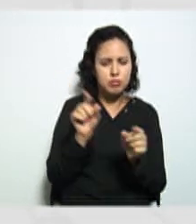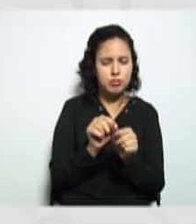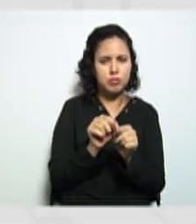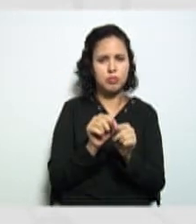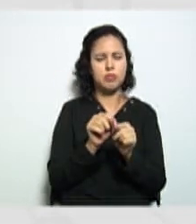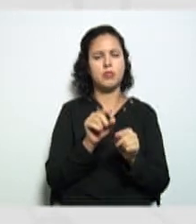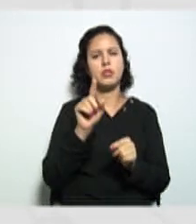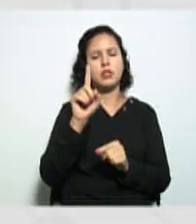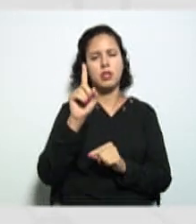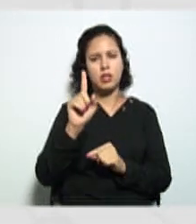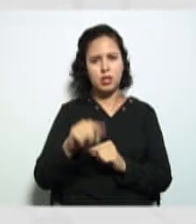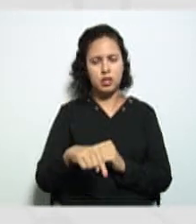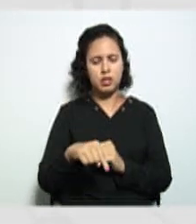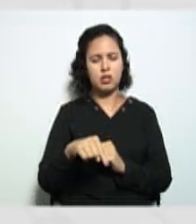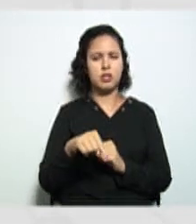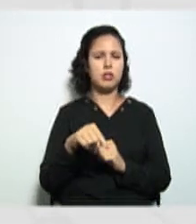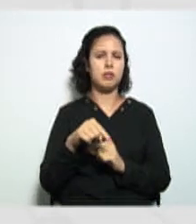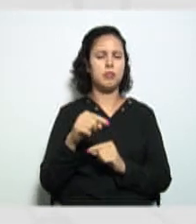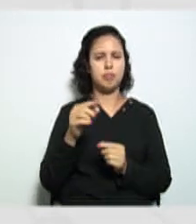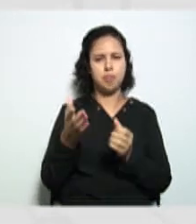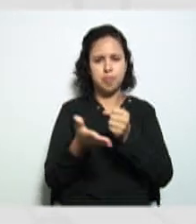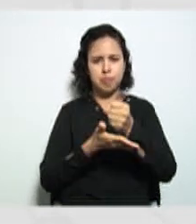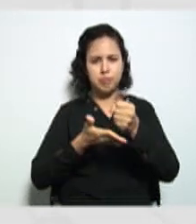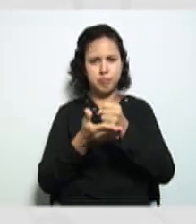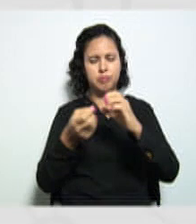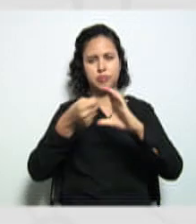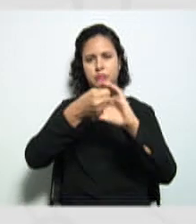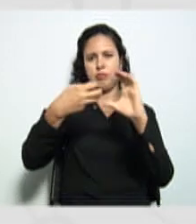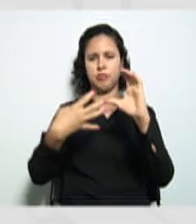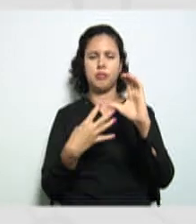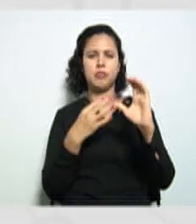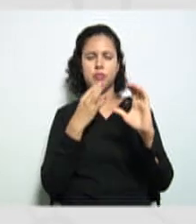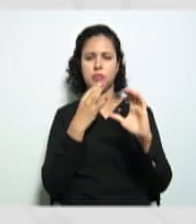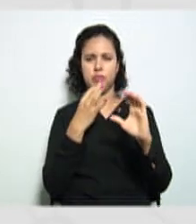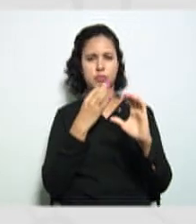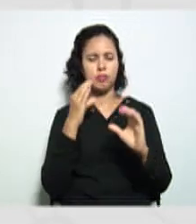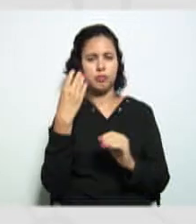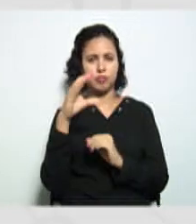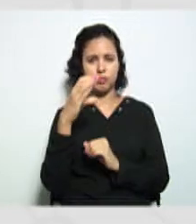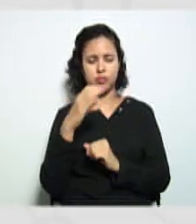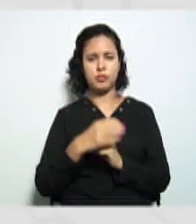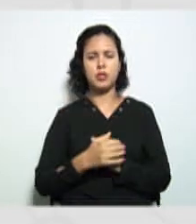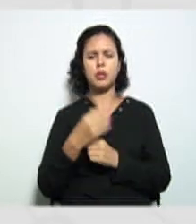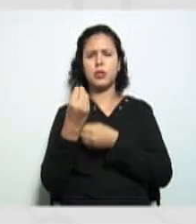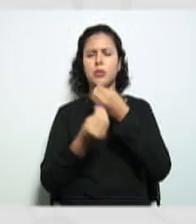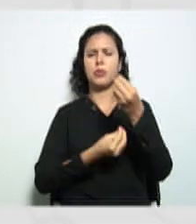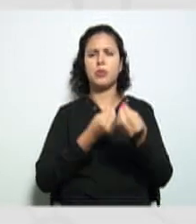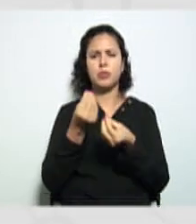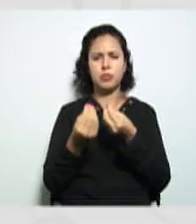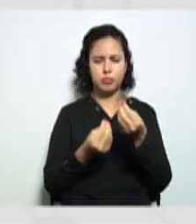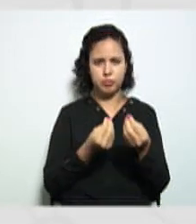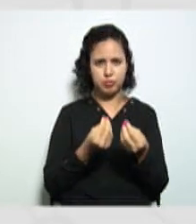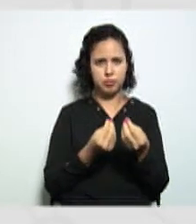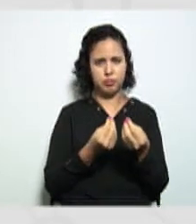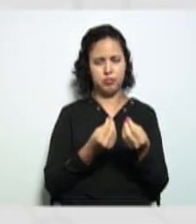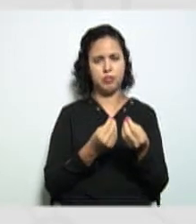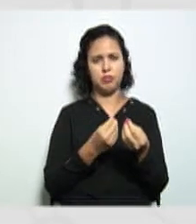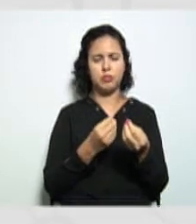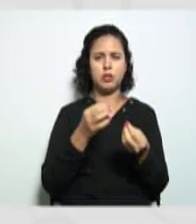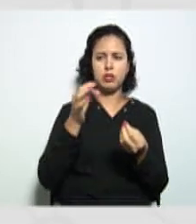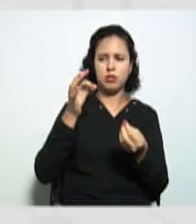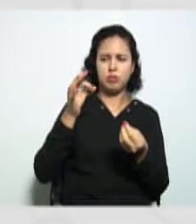princípios básicos que caracterizam o conhecimento científico, né? Como é que eu vou lidar com um